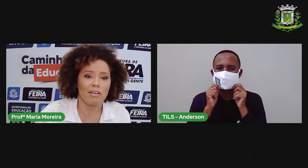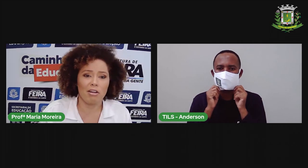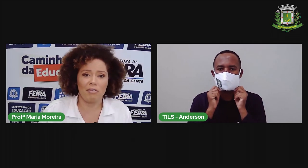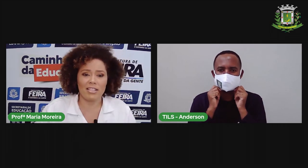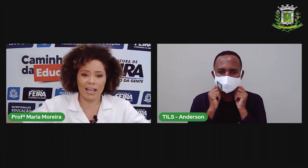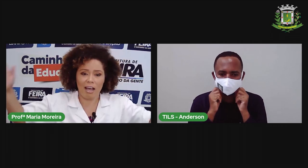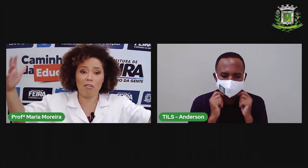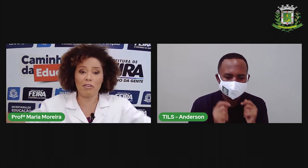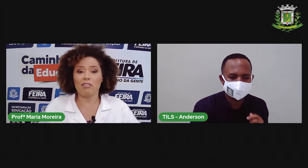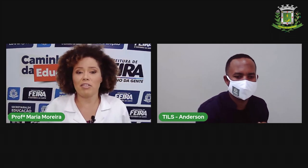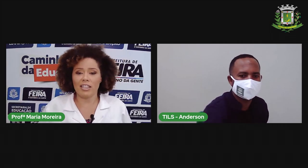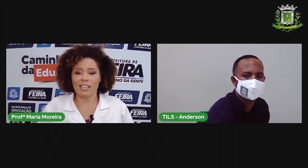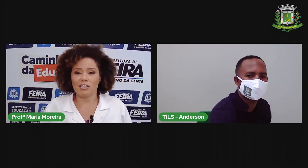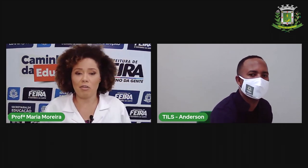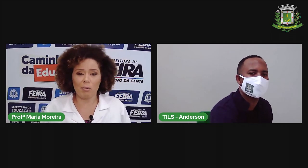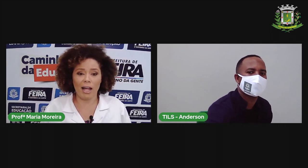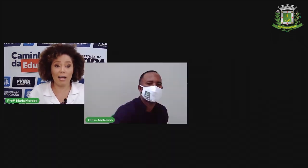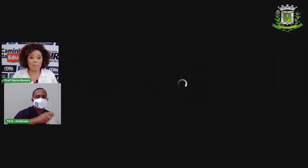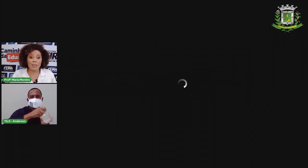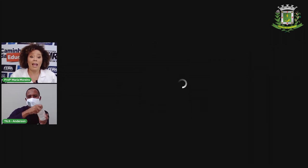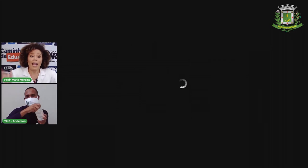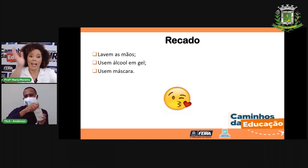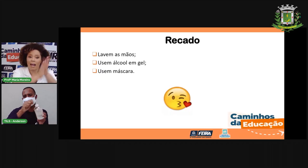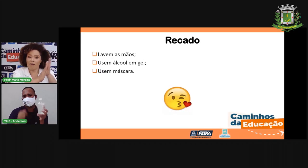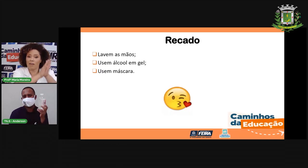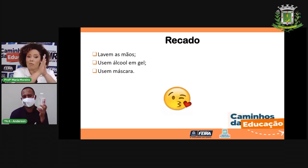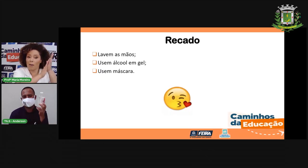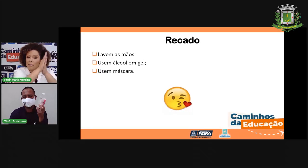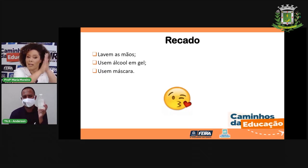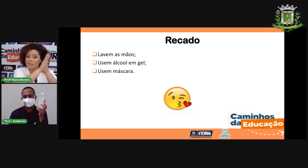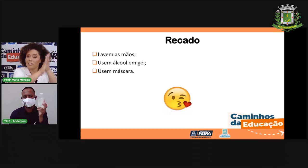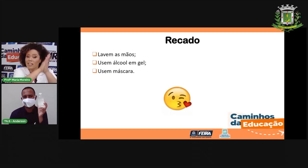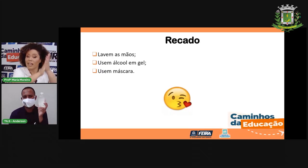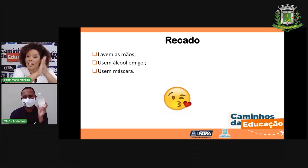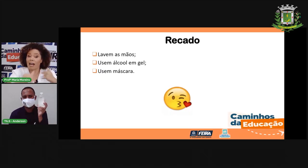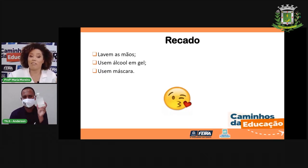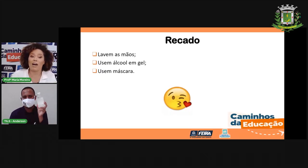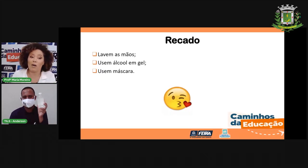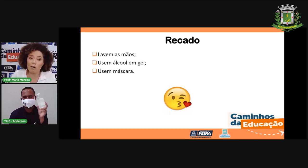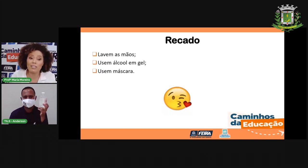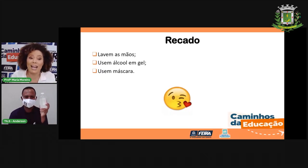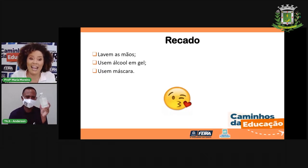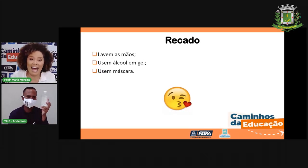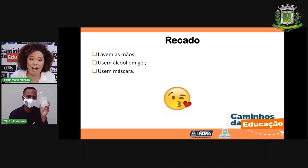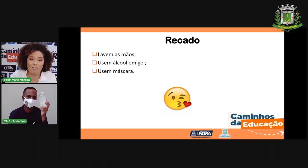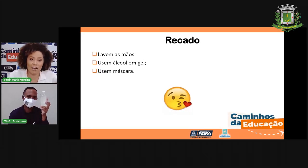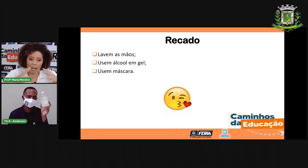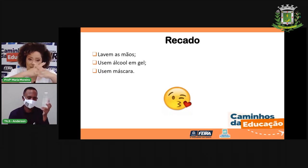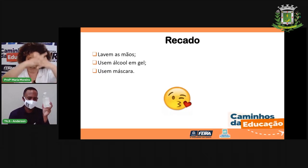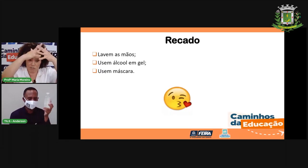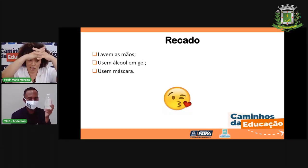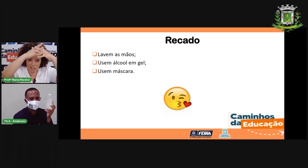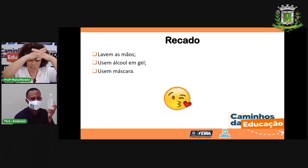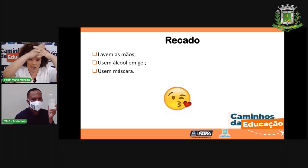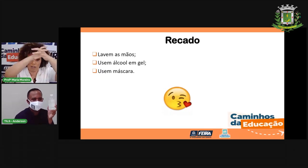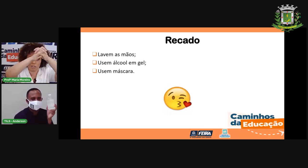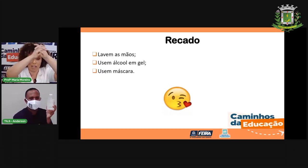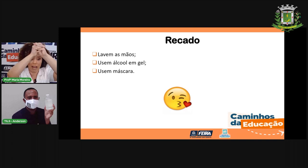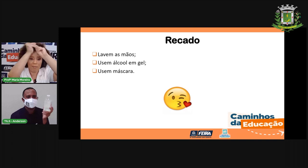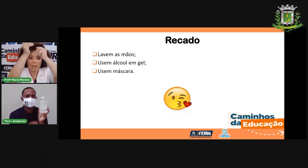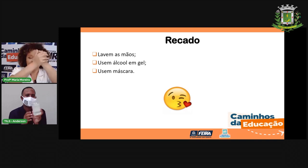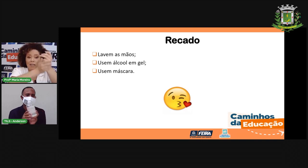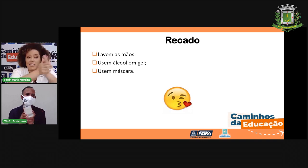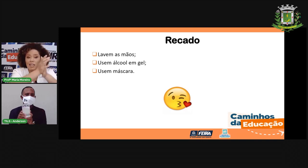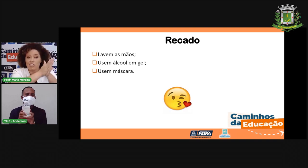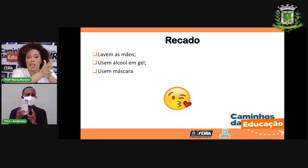apareceu, a vai fazer aqui ao vivo, Anderson. Vamos lá? Lava uma mão, lava outra lava. Lava entre os beijinhos,